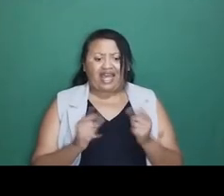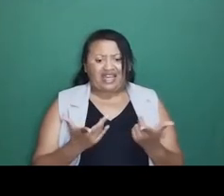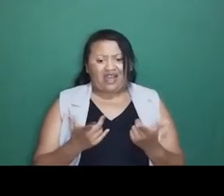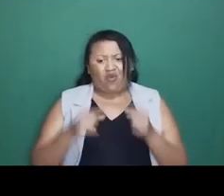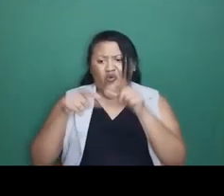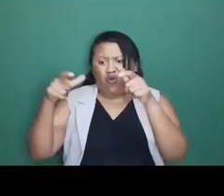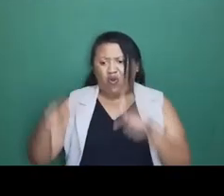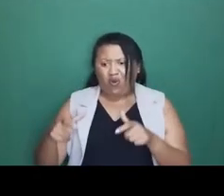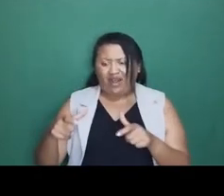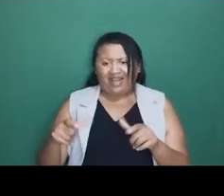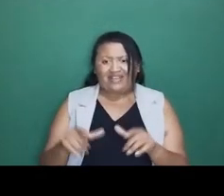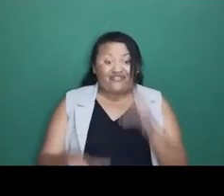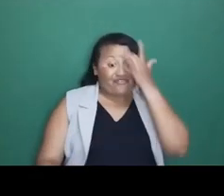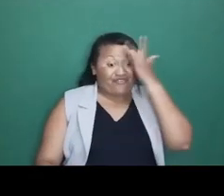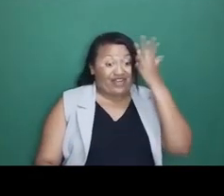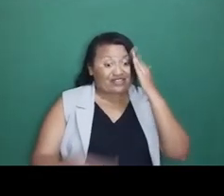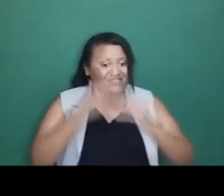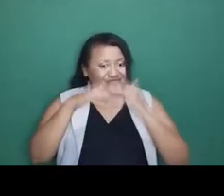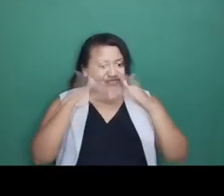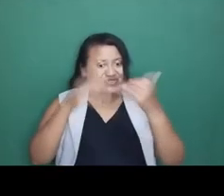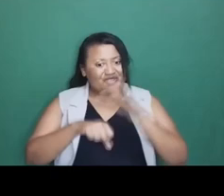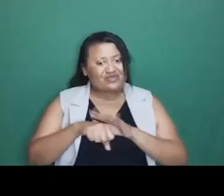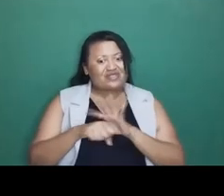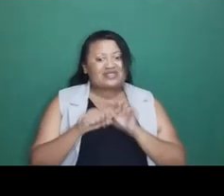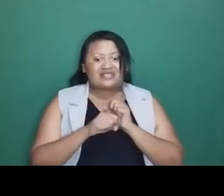desenvolvimento de doenças e epidemias evitável